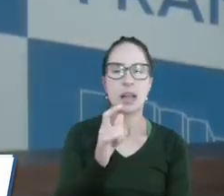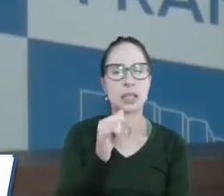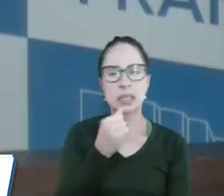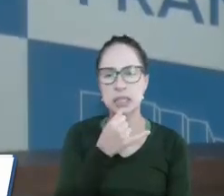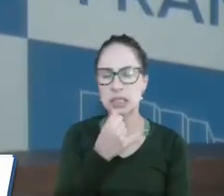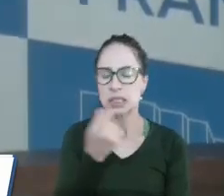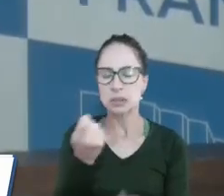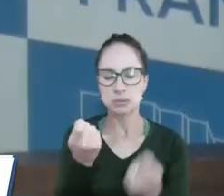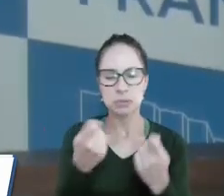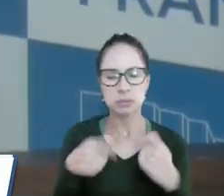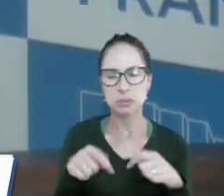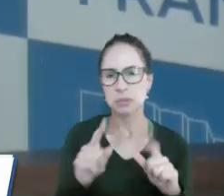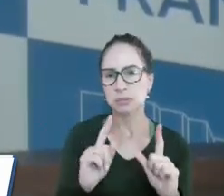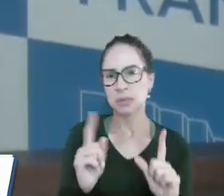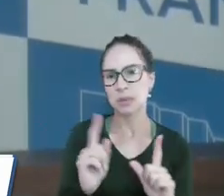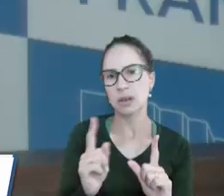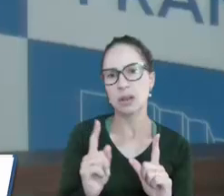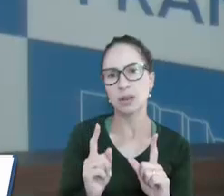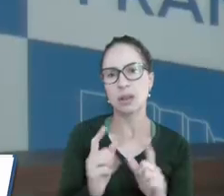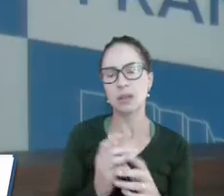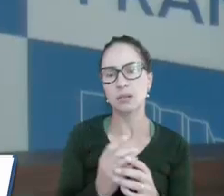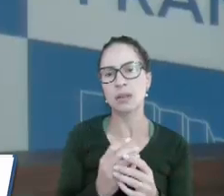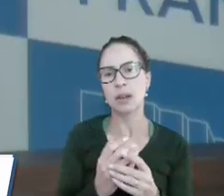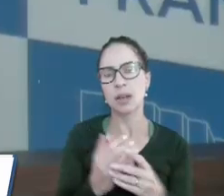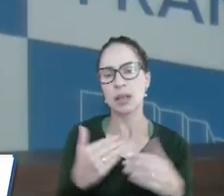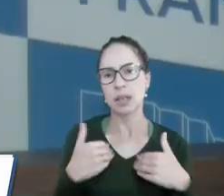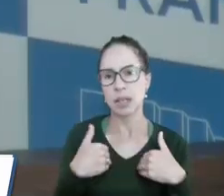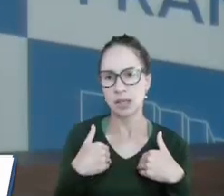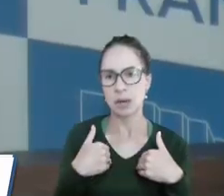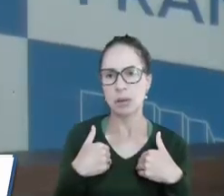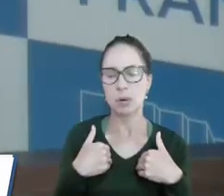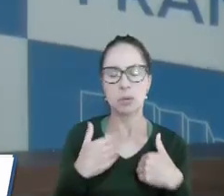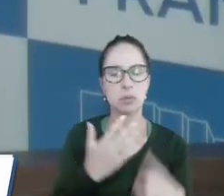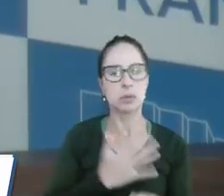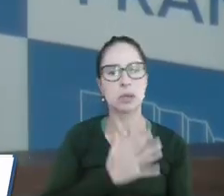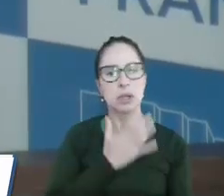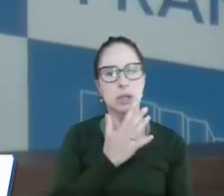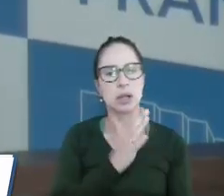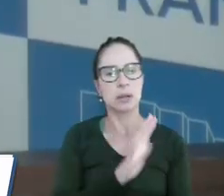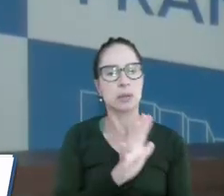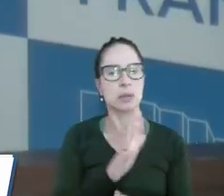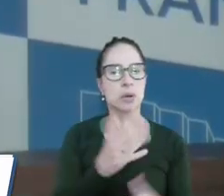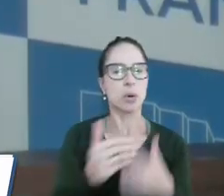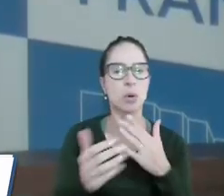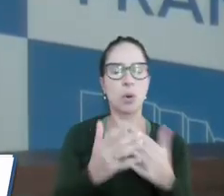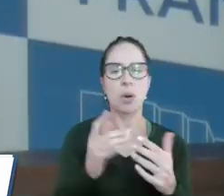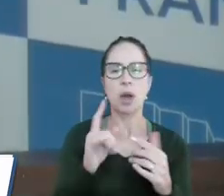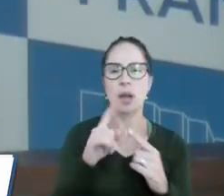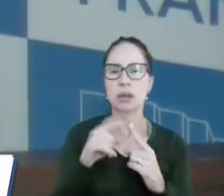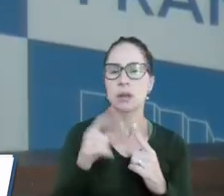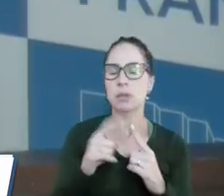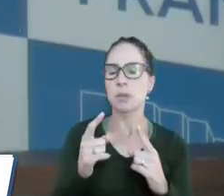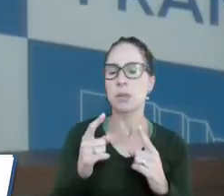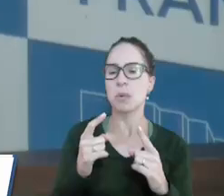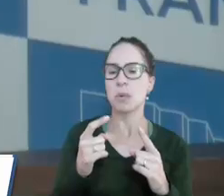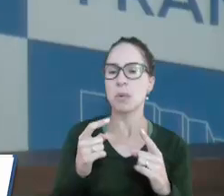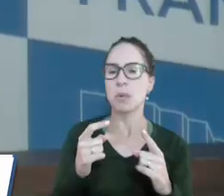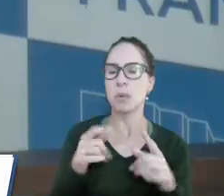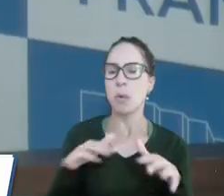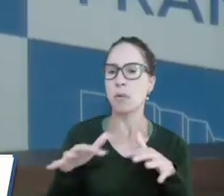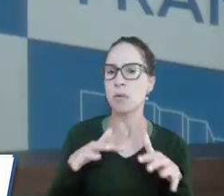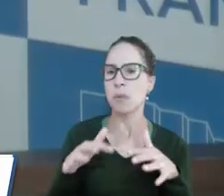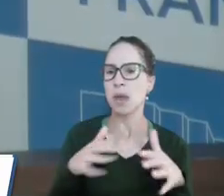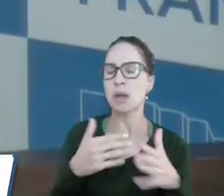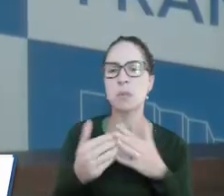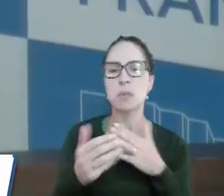desnecessária, a qual eu repudio qualquer tipo de manifestação nesse sentido, quer seja de